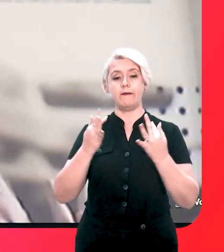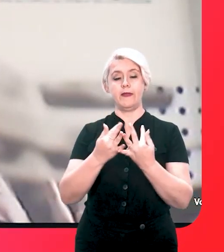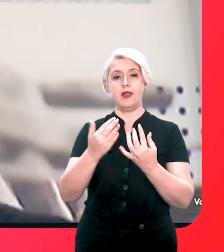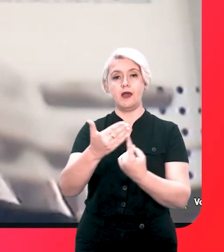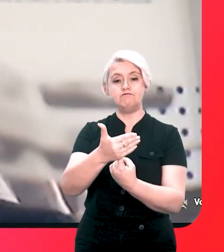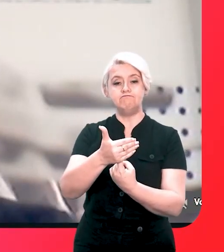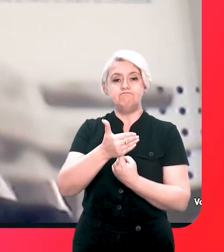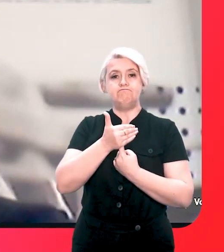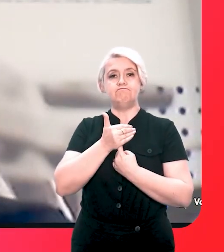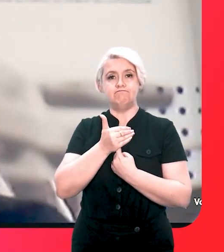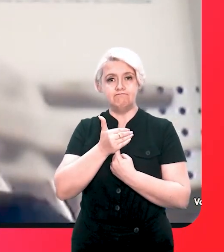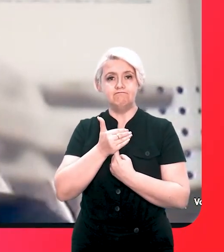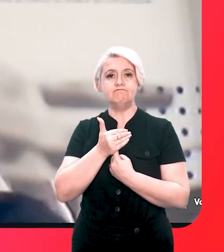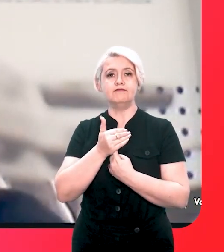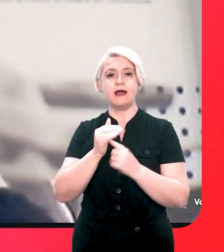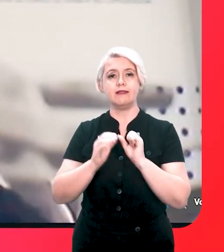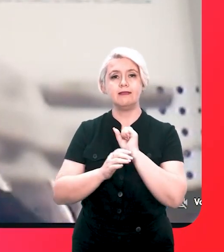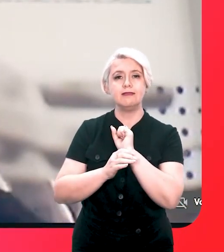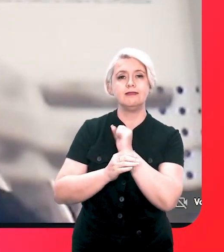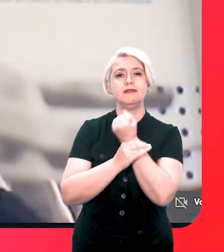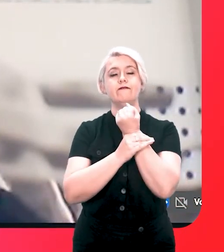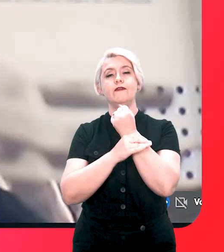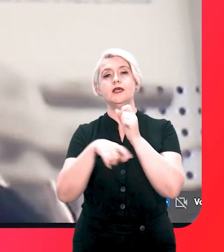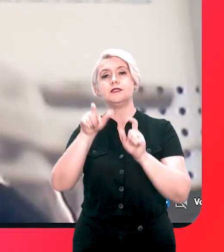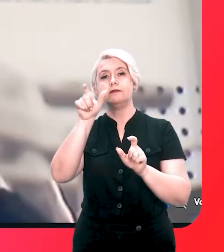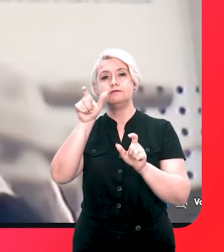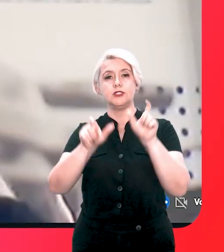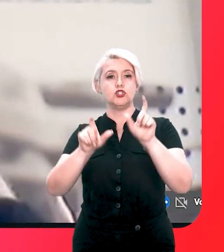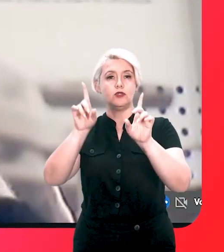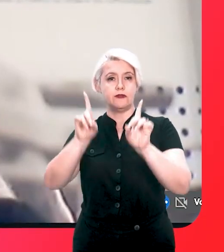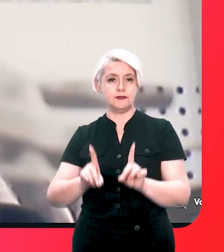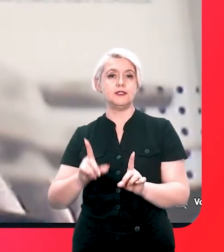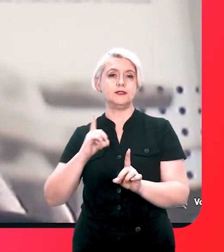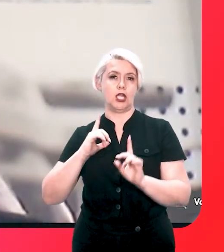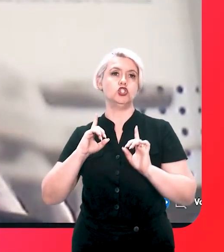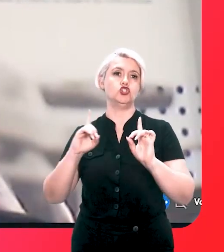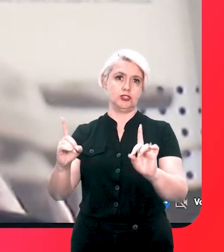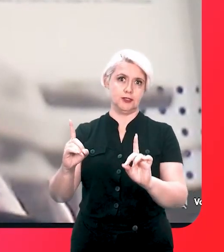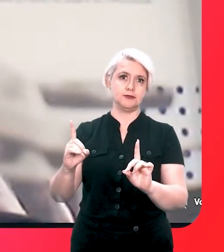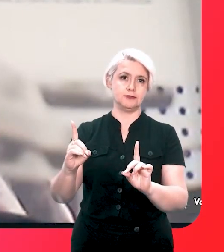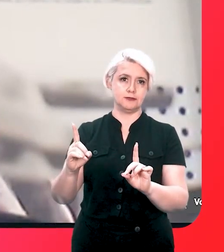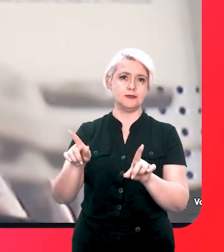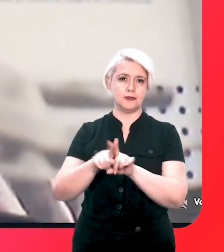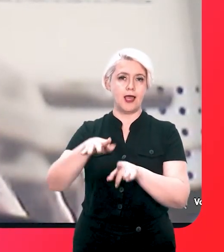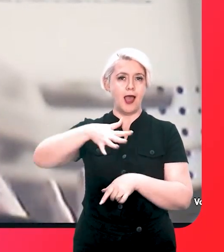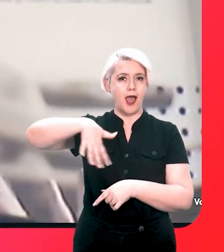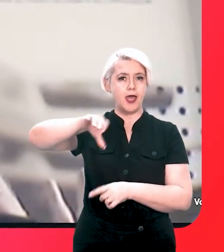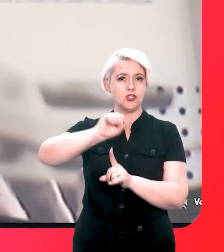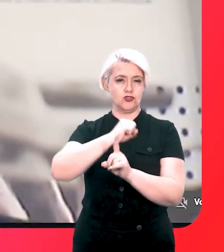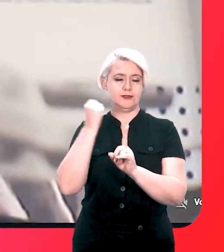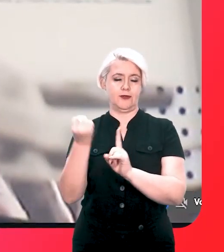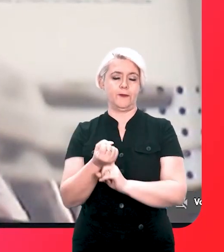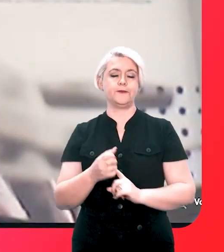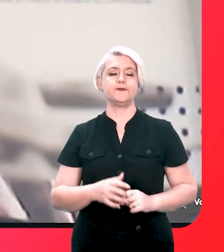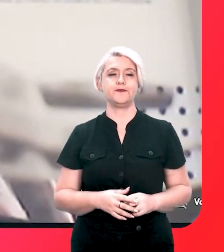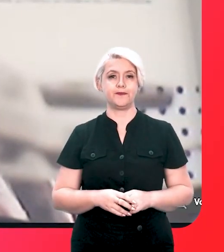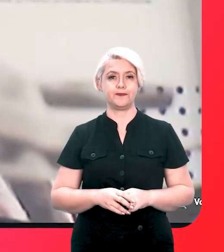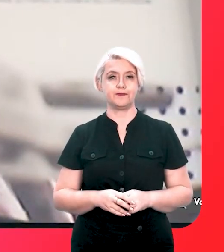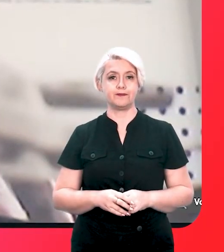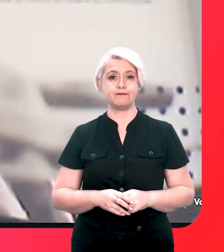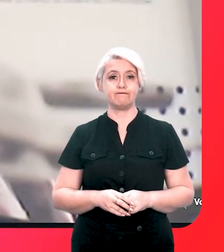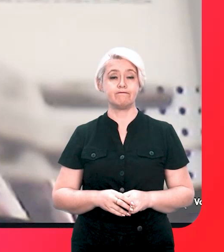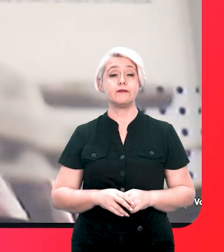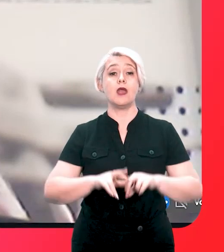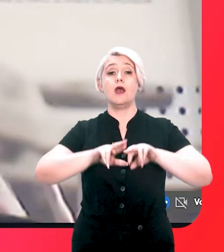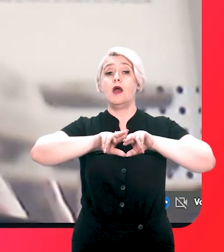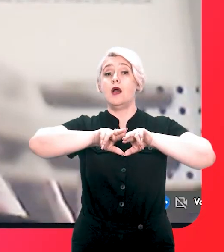Então, você vai levar um grupo maracatu lá para Paraná? Não é o caso, sabe? Nada